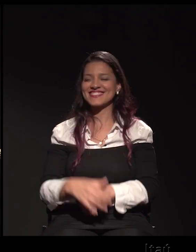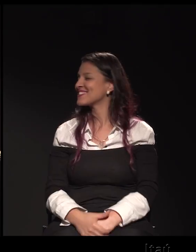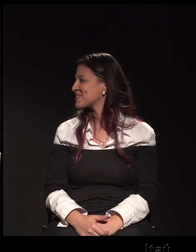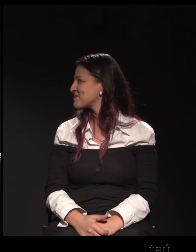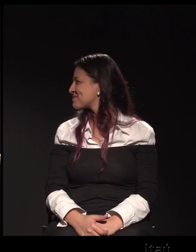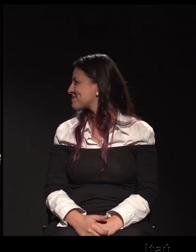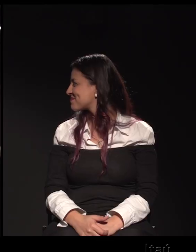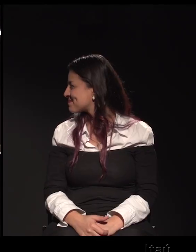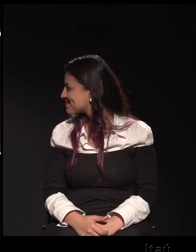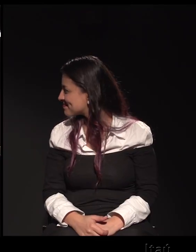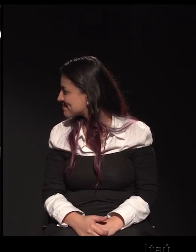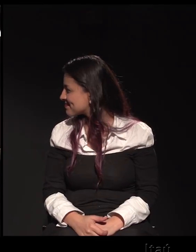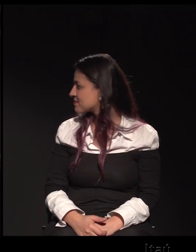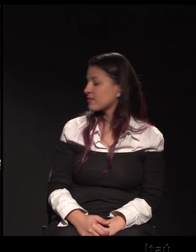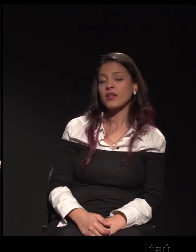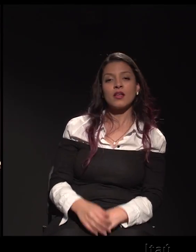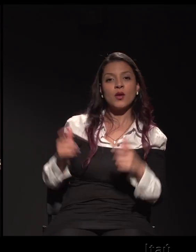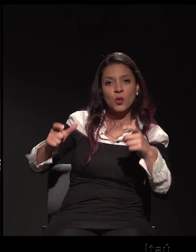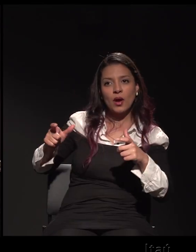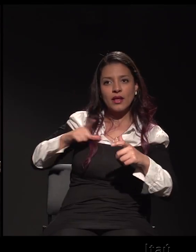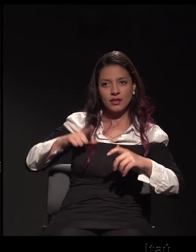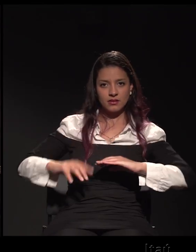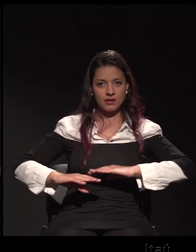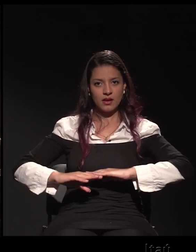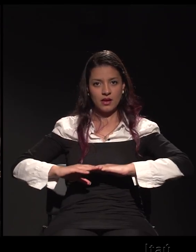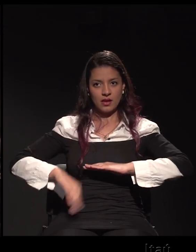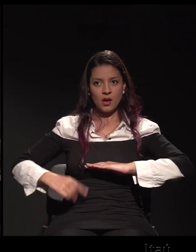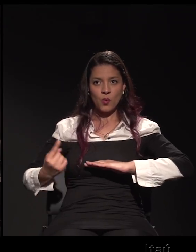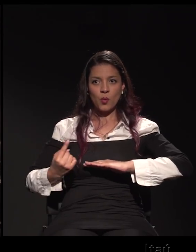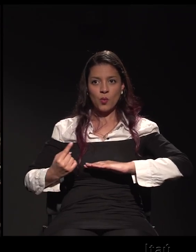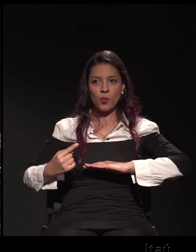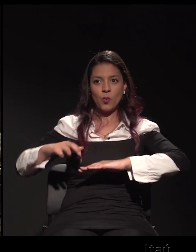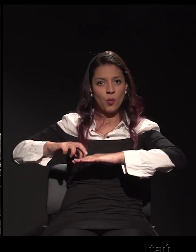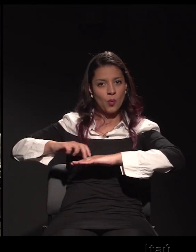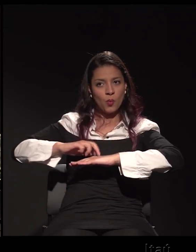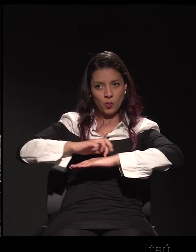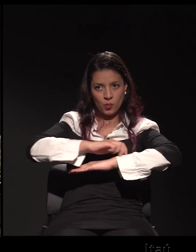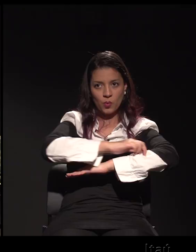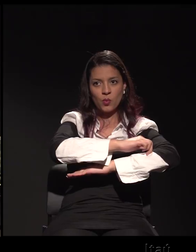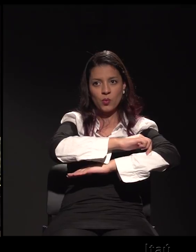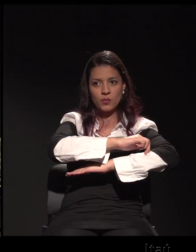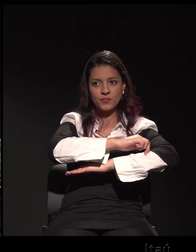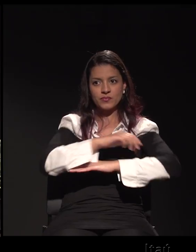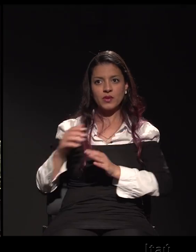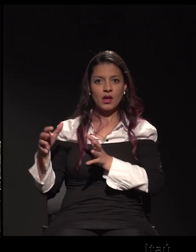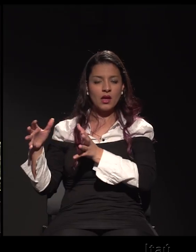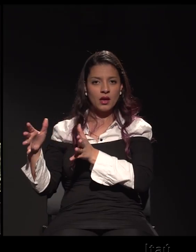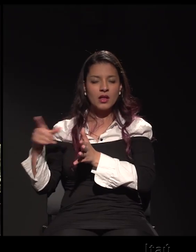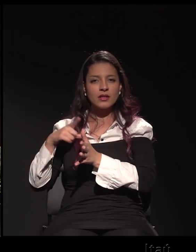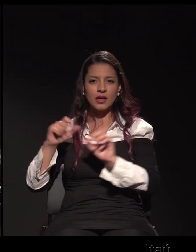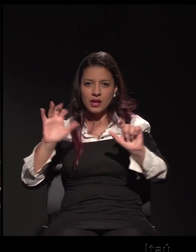aqui, essa região aqui, é R1. Então, se a gente fosse colocar um som